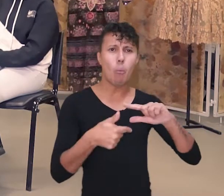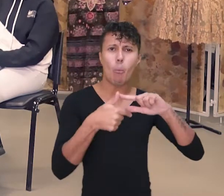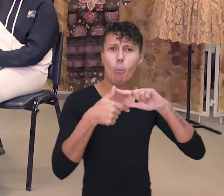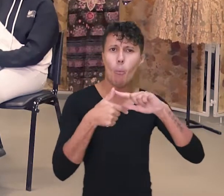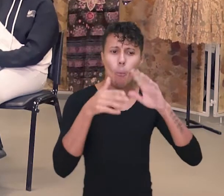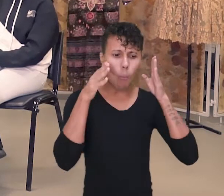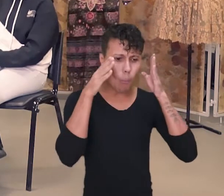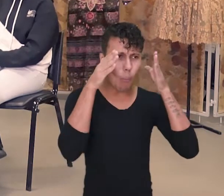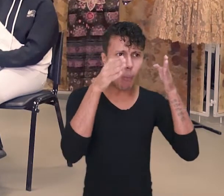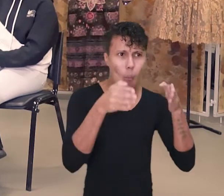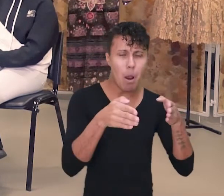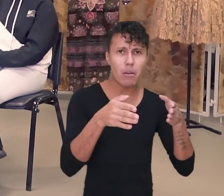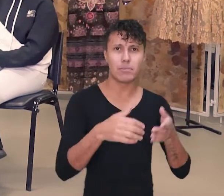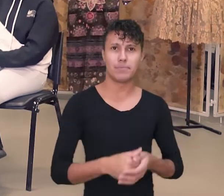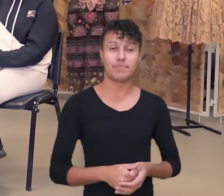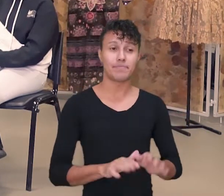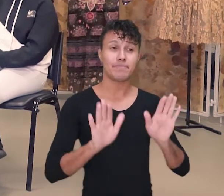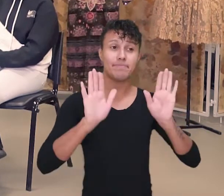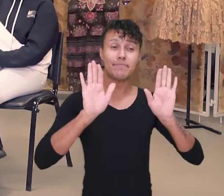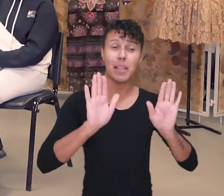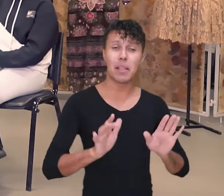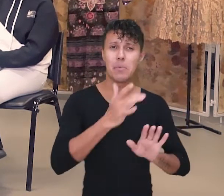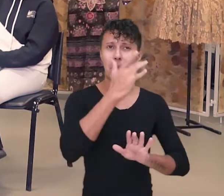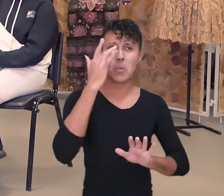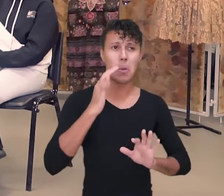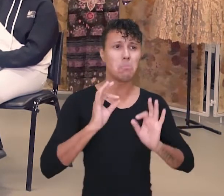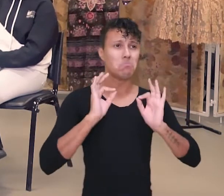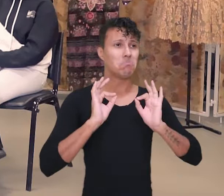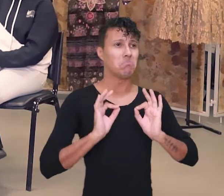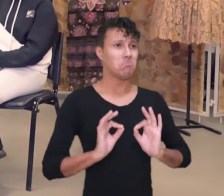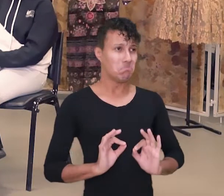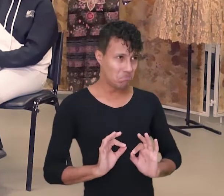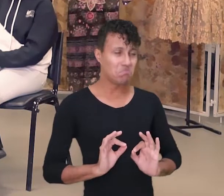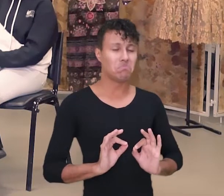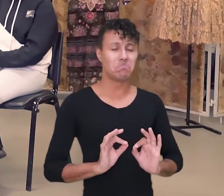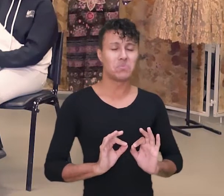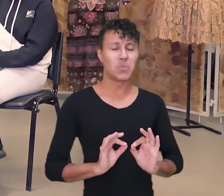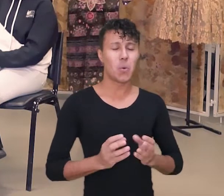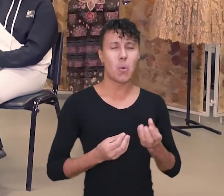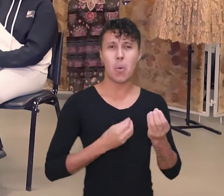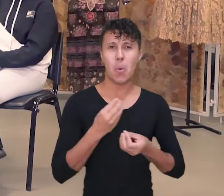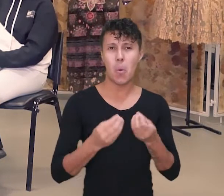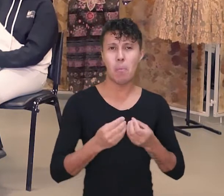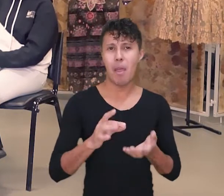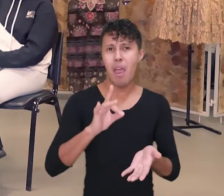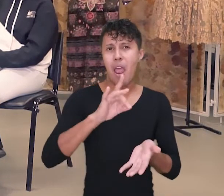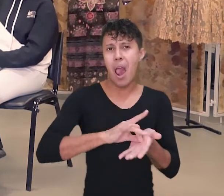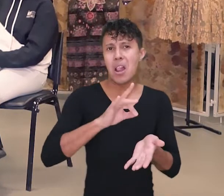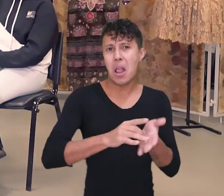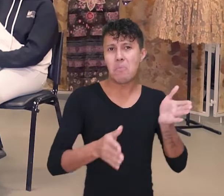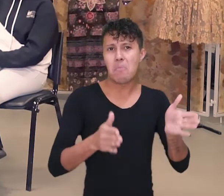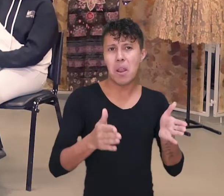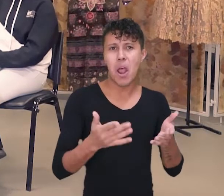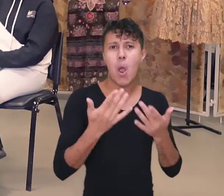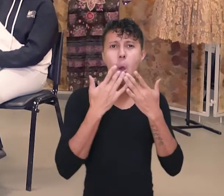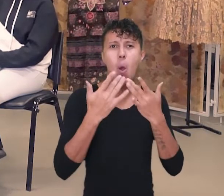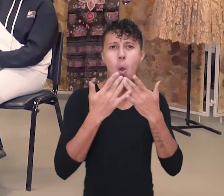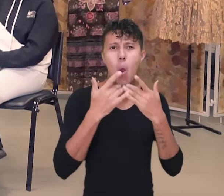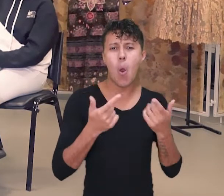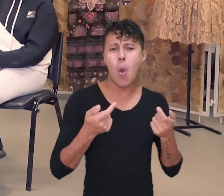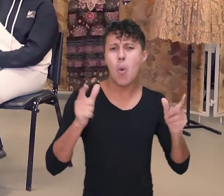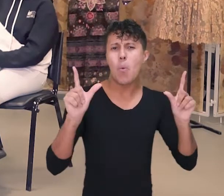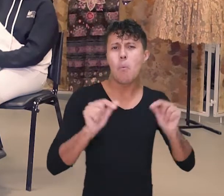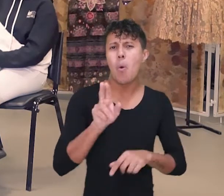mesmo assim, mesmo todo mundo se apresentando mais quadrado, que era uma realidade da época, menos colorido,